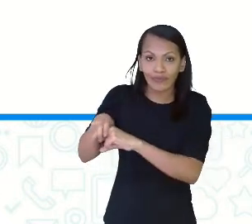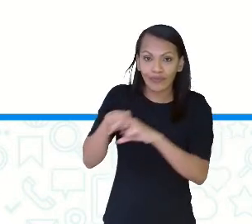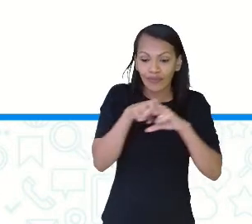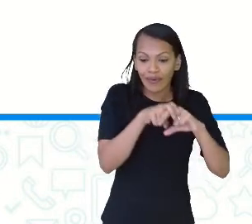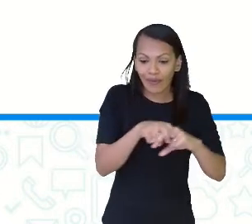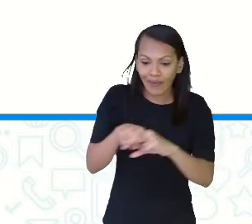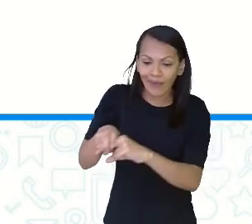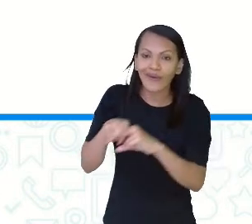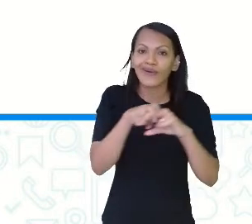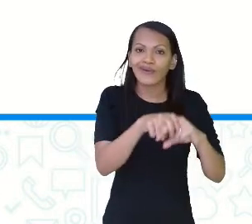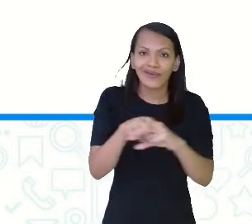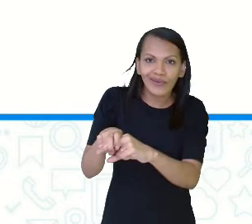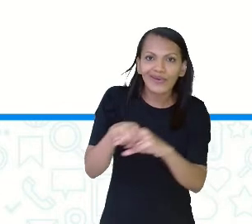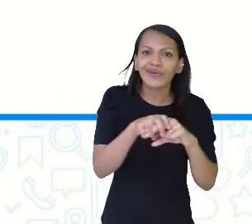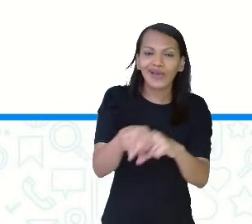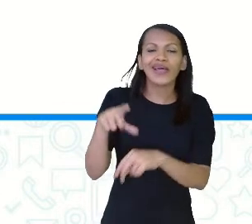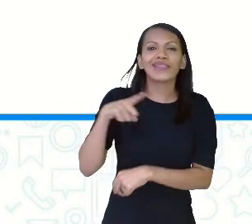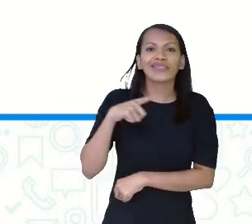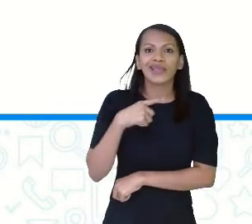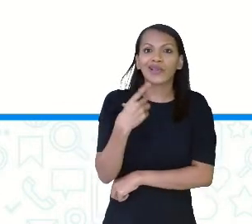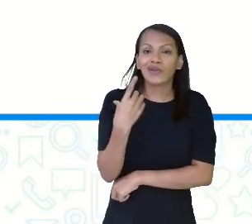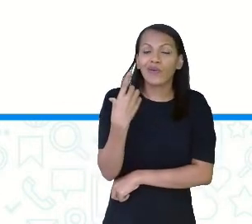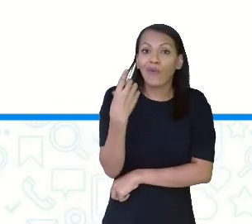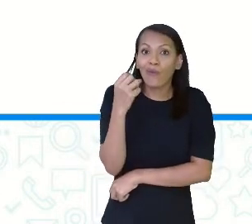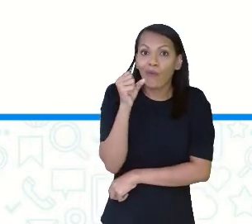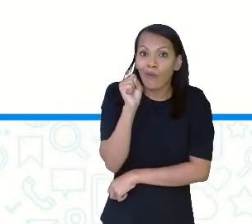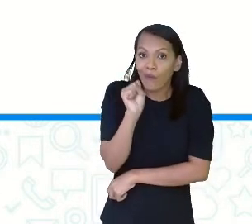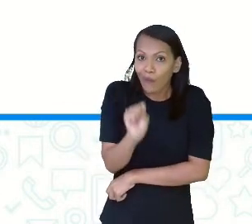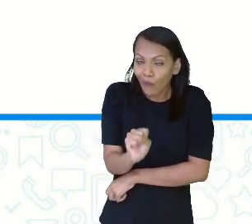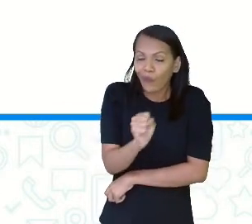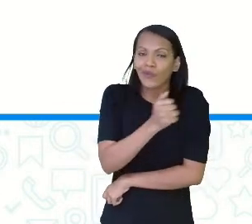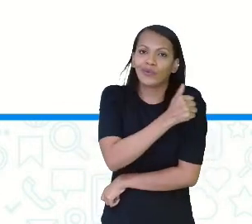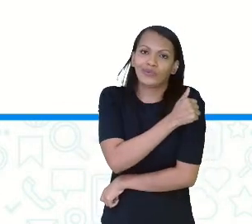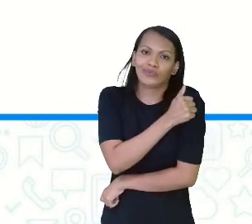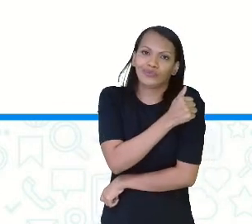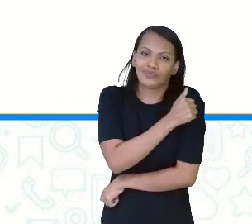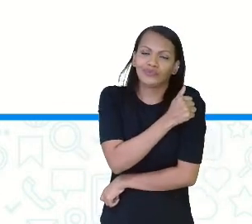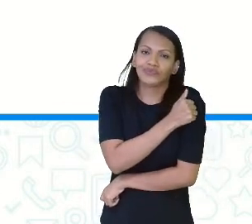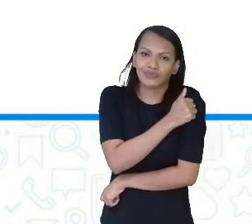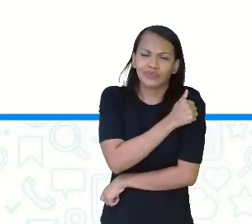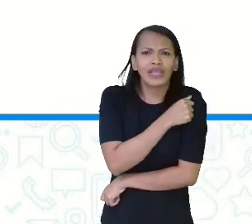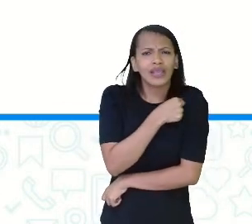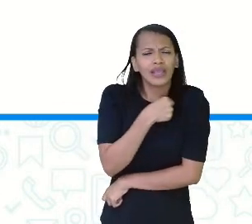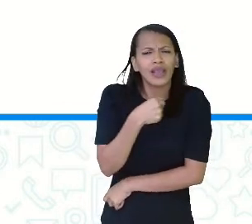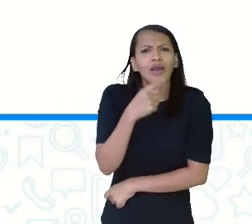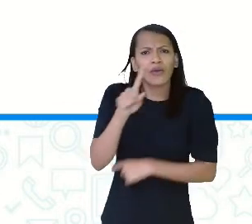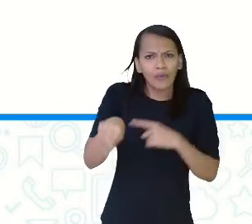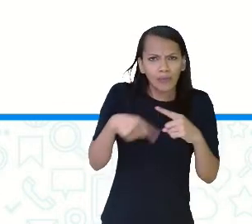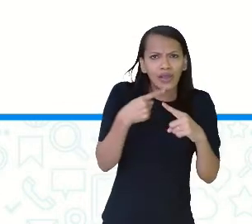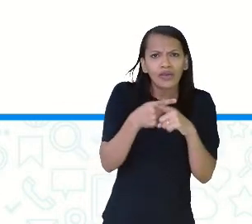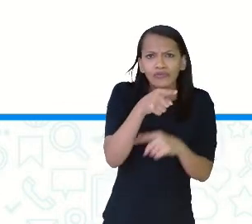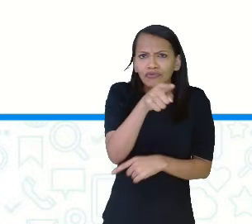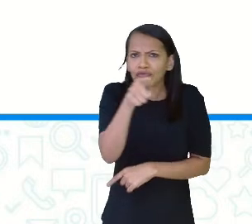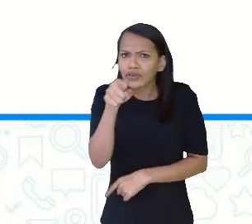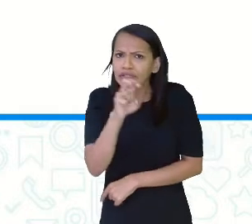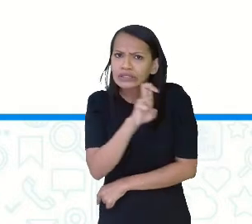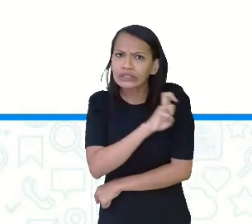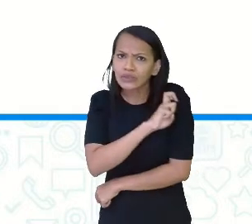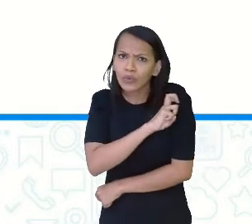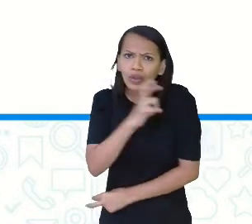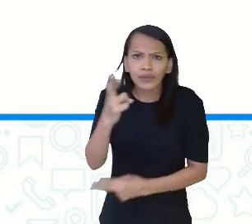cabem 8 alunos. A partir de uma multiplicação, eu quero que você, 5º ano, me